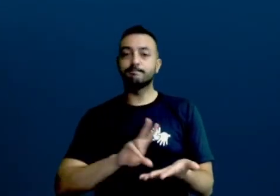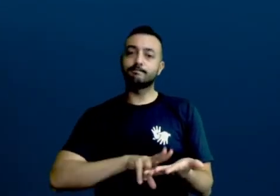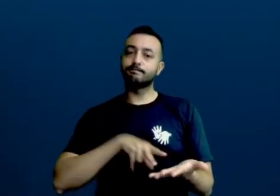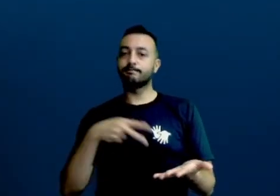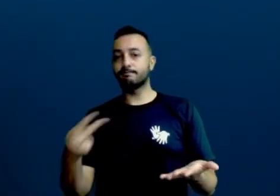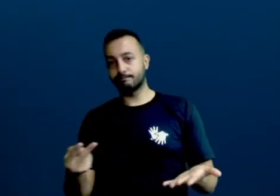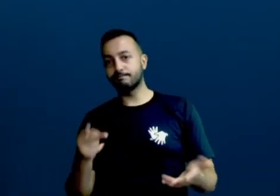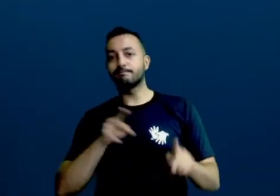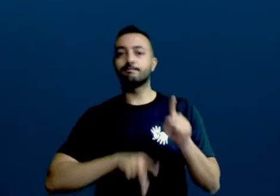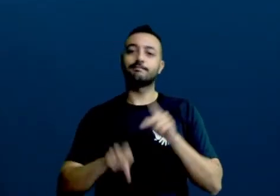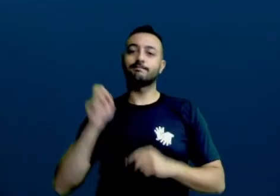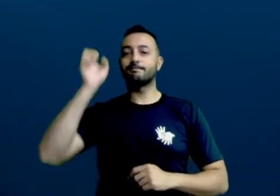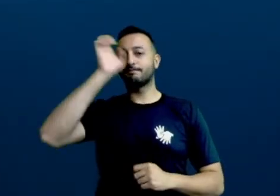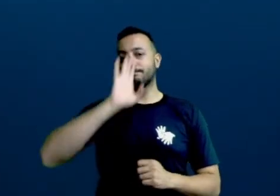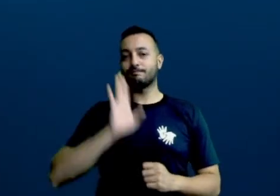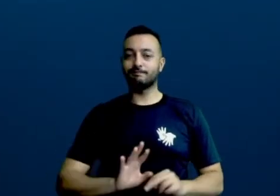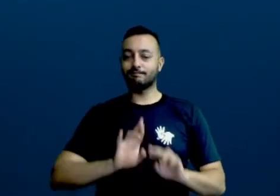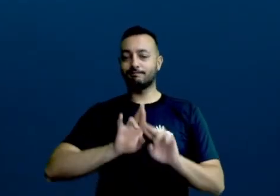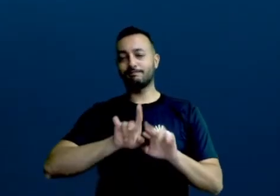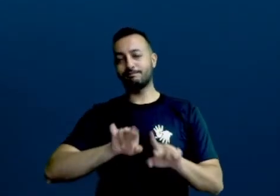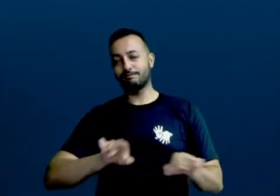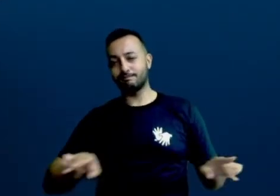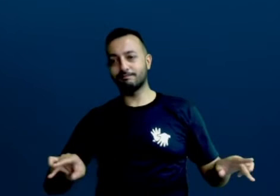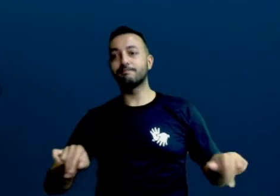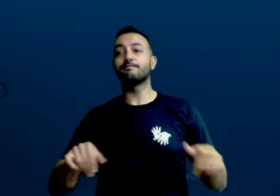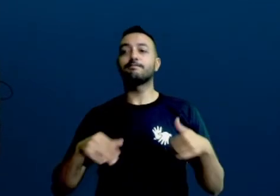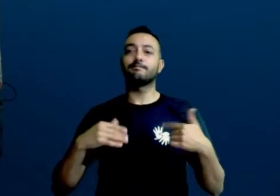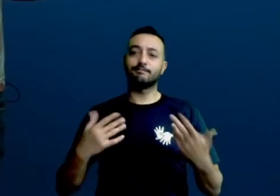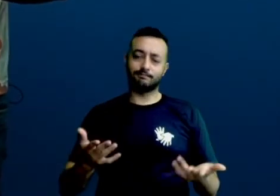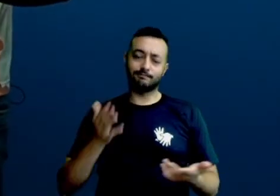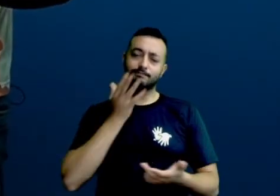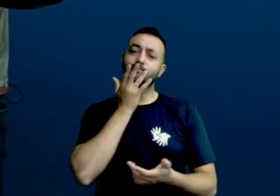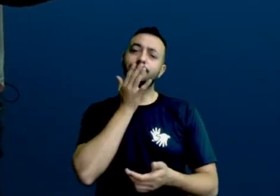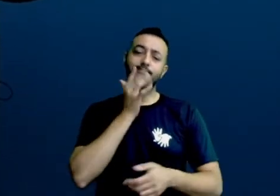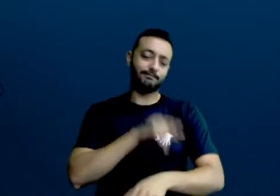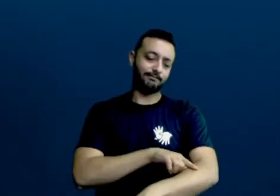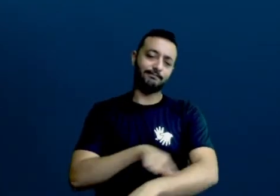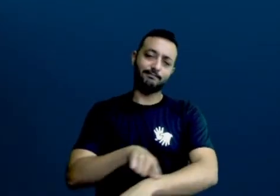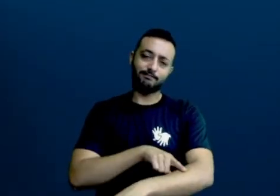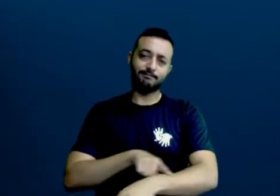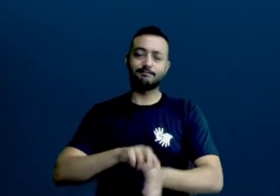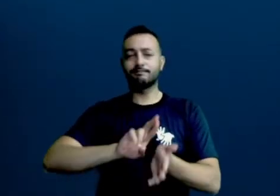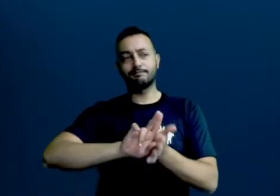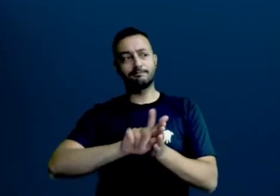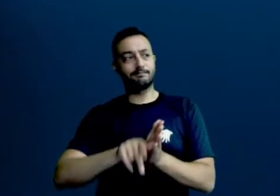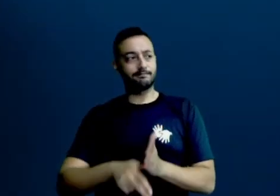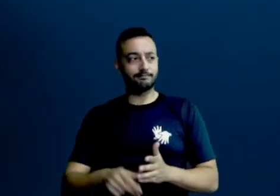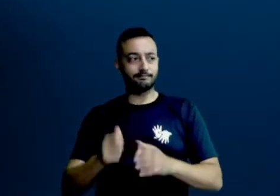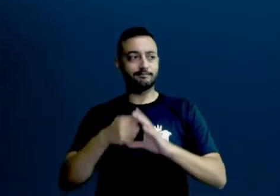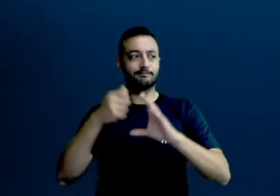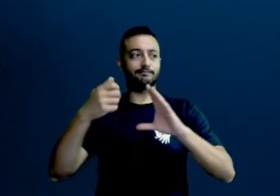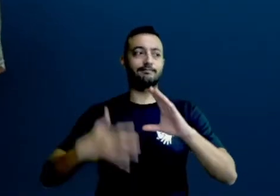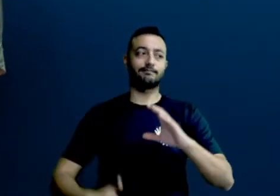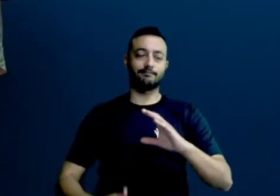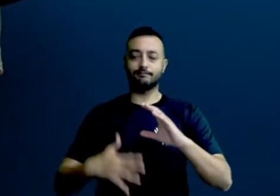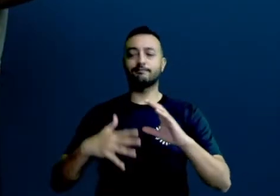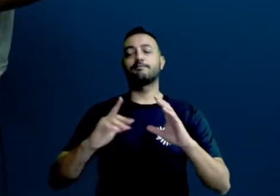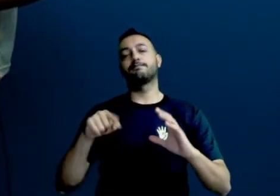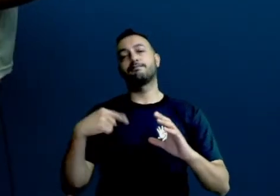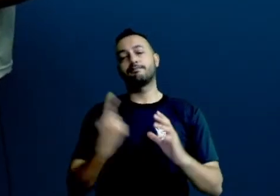traduzida em uma população brasileira tão diversa né entre cor da pele e várias outras características